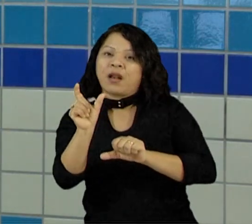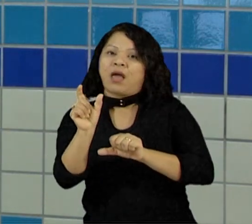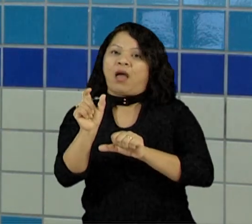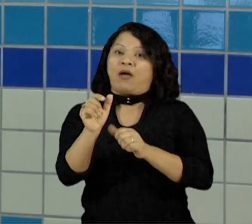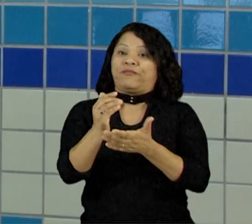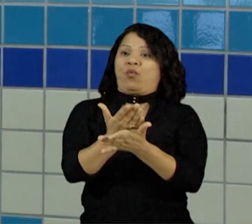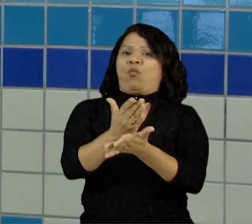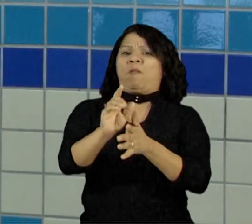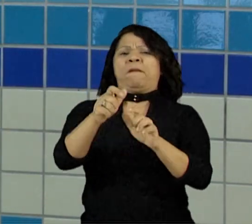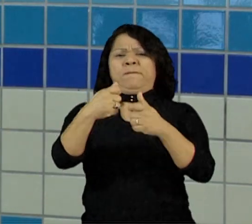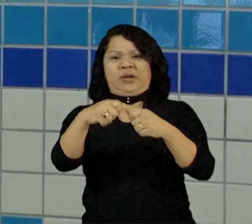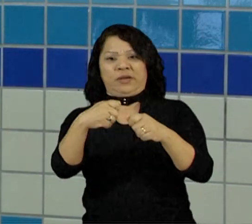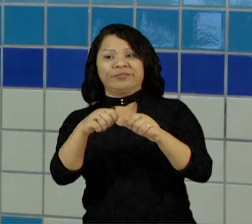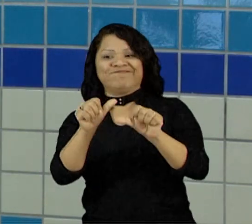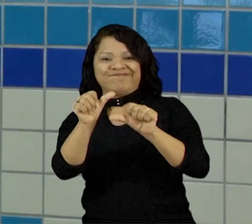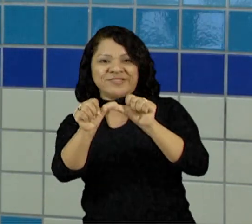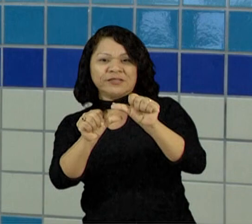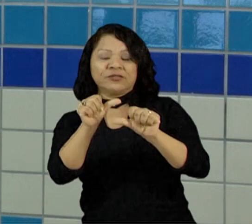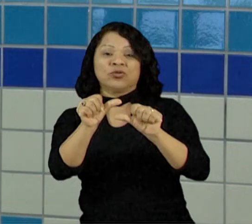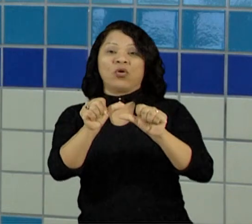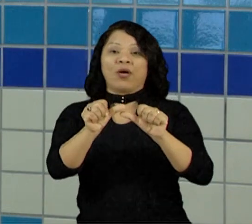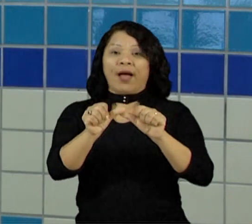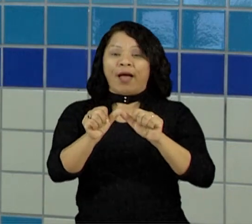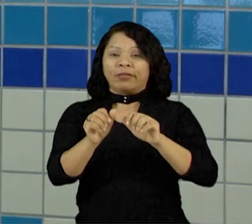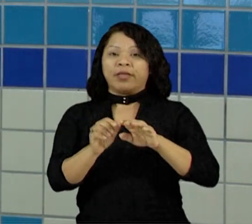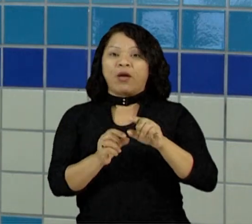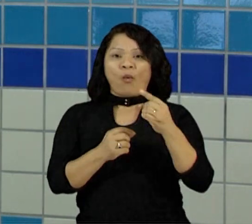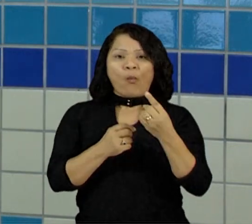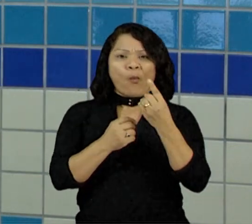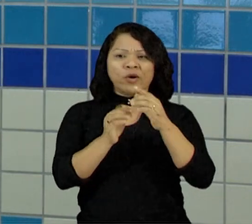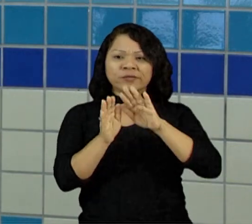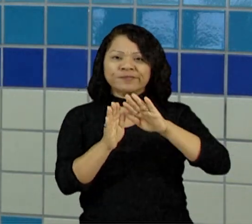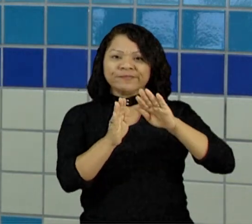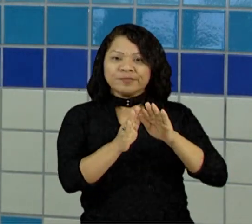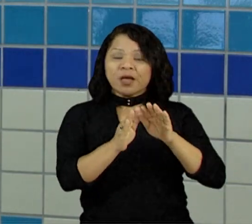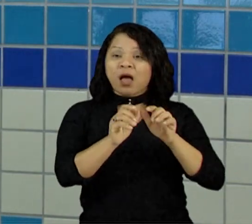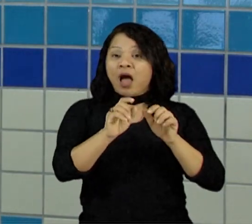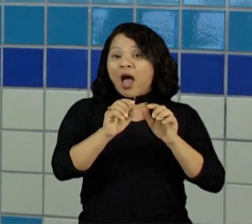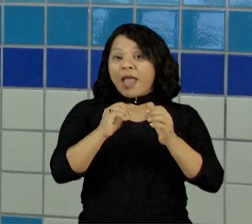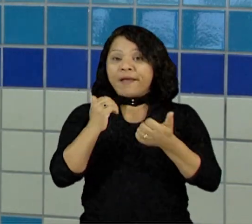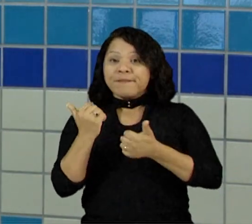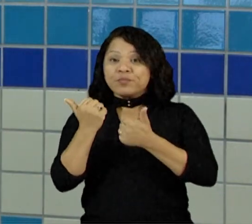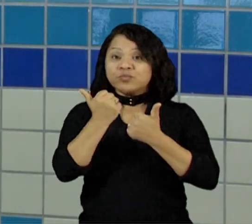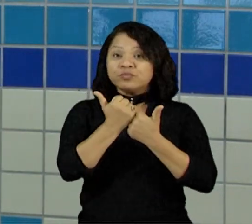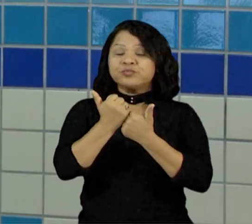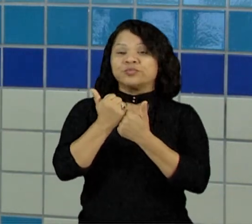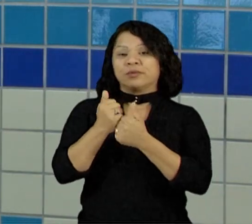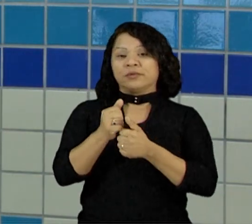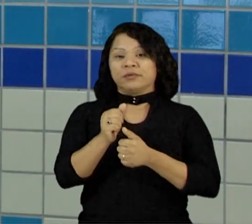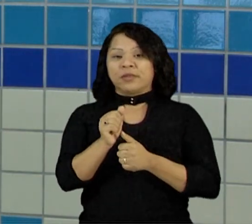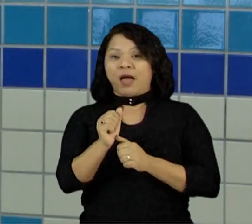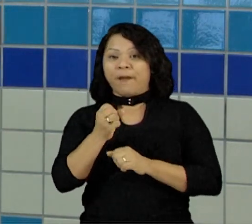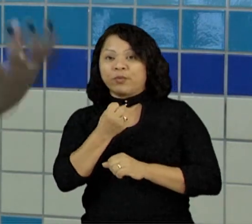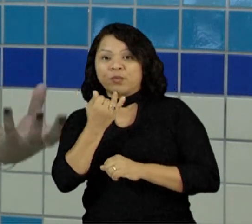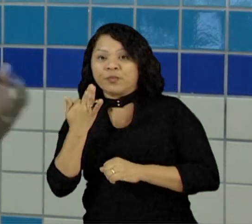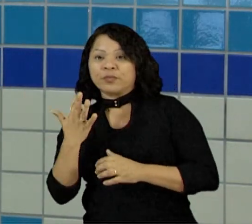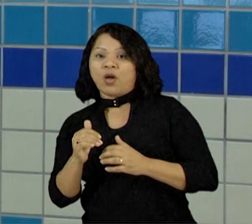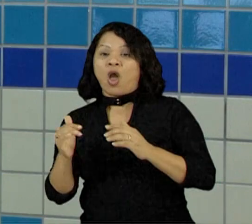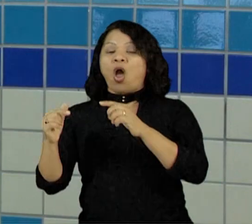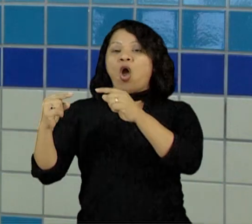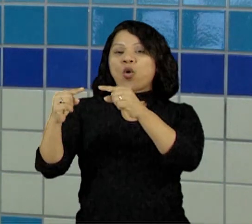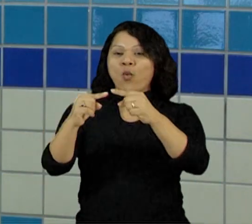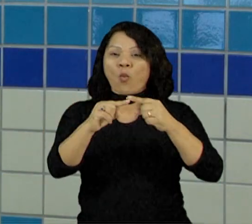de trocar, deixar de ser singular e passar para o plural. E concordar o verbo, concordar o